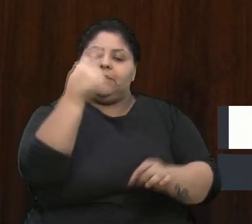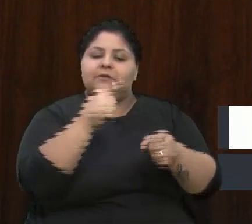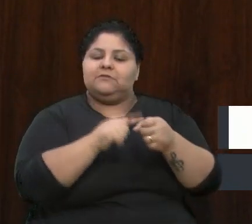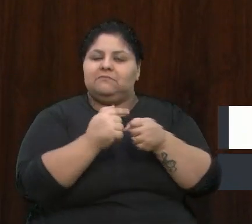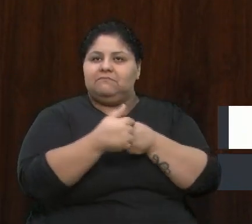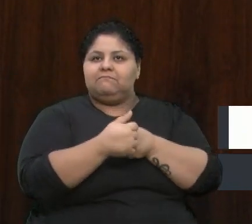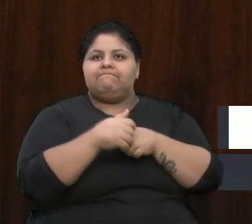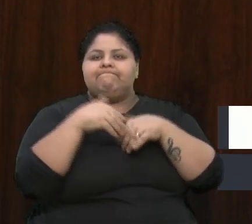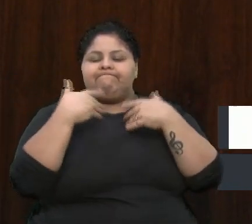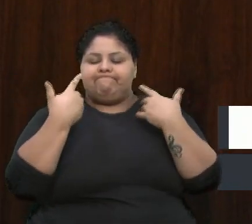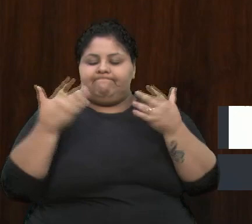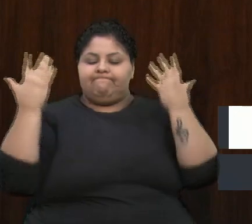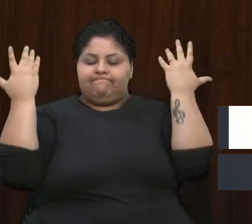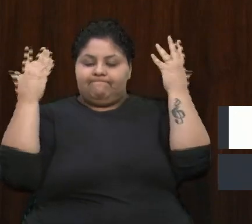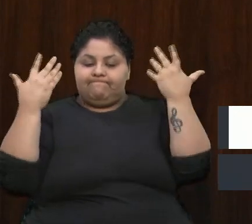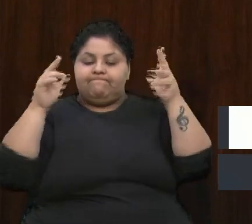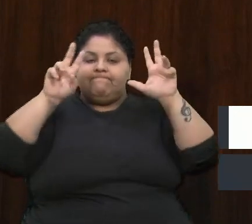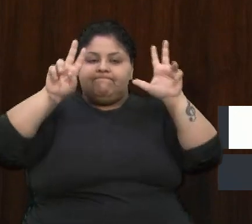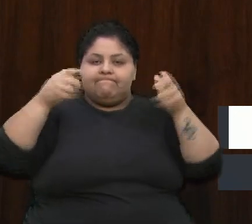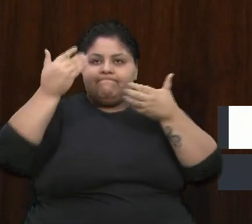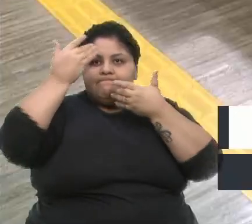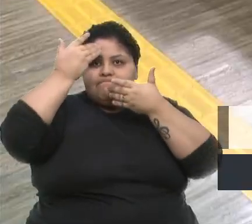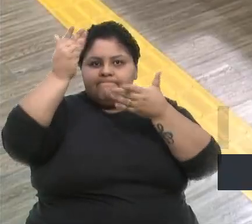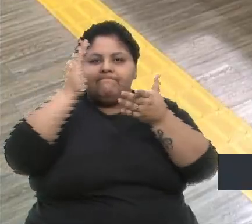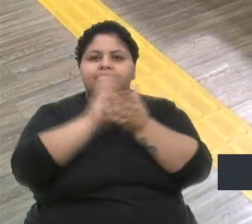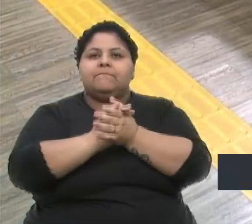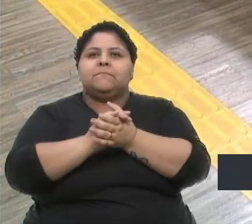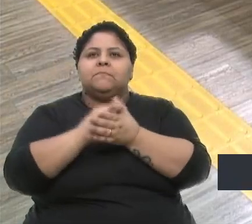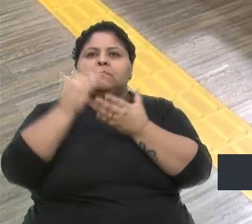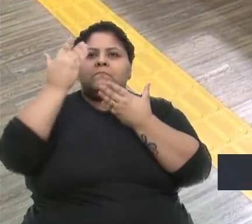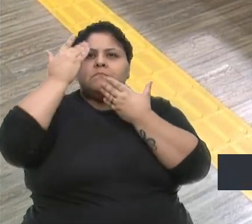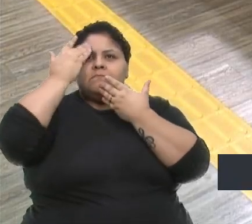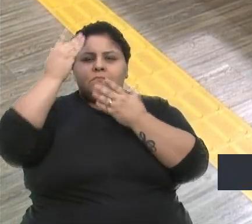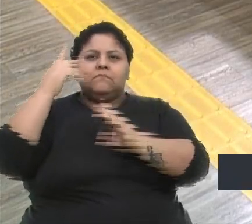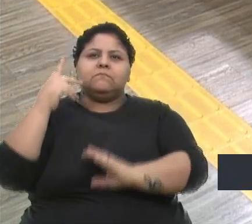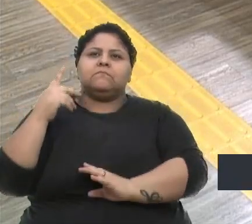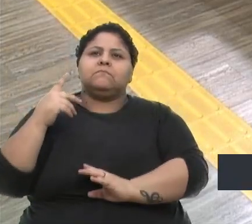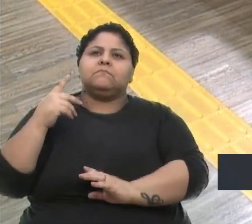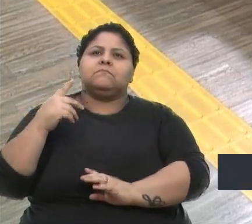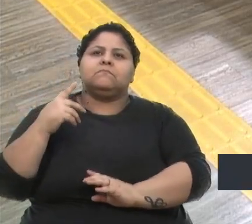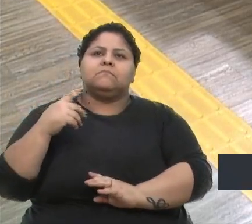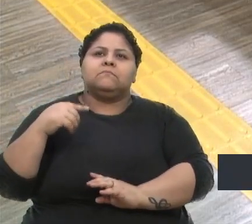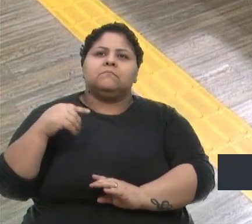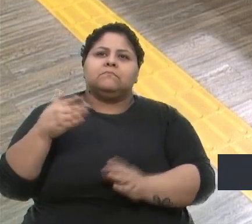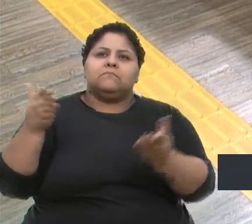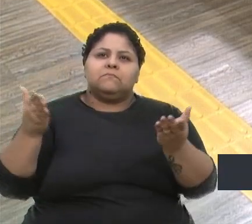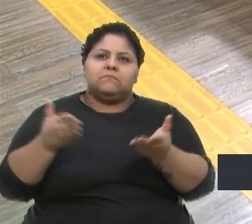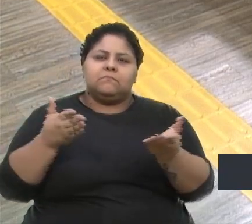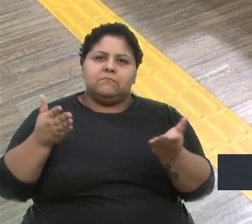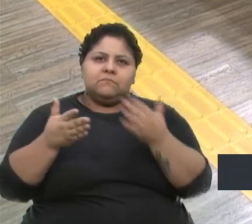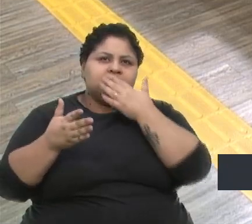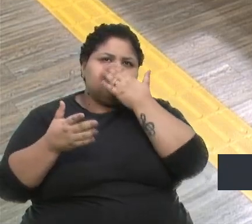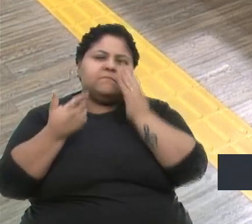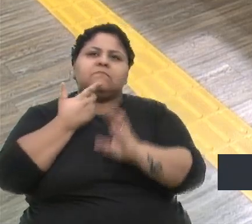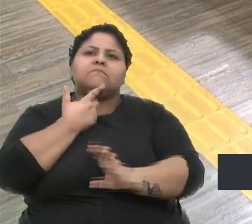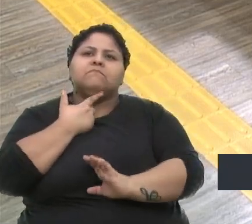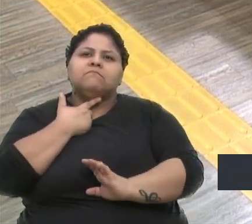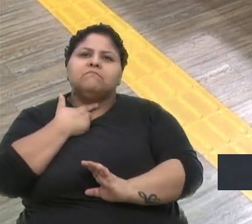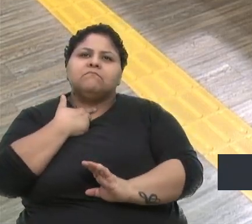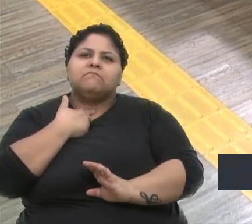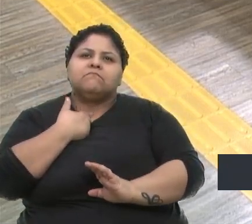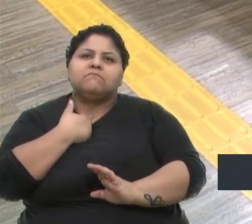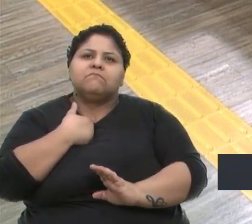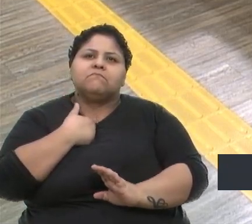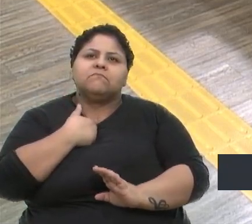lhe parabenizo por esse tema. Muito obrigada. Obrigado, vereador. E vereador. entrando nessa questão, eu gostaria de entrar no próximo tópico, que